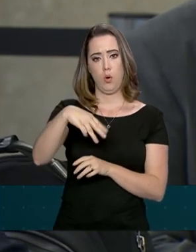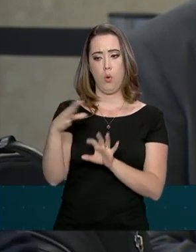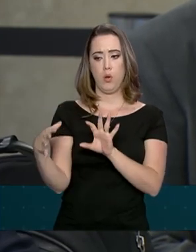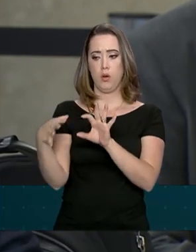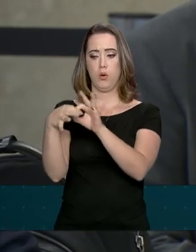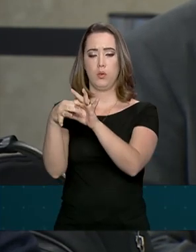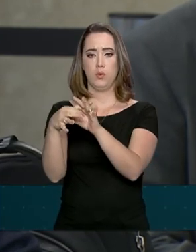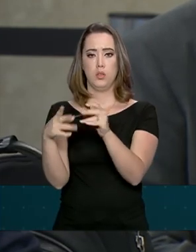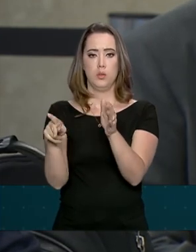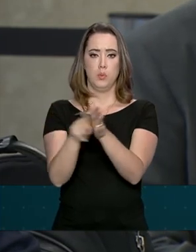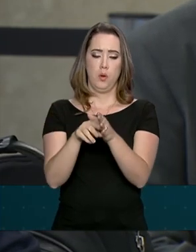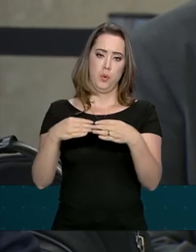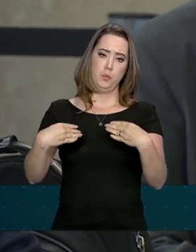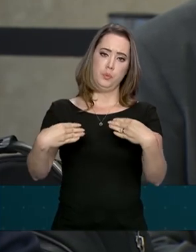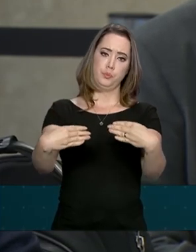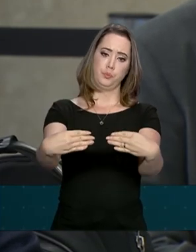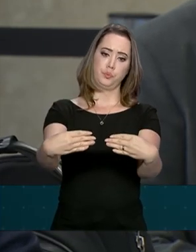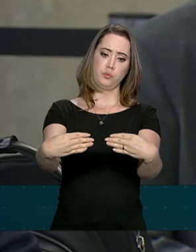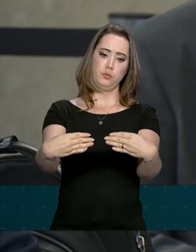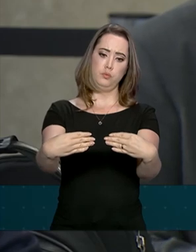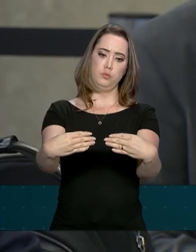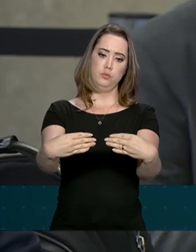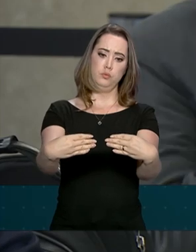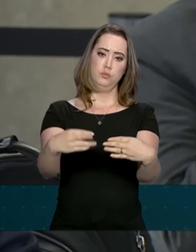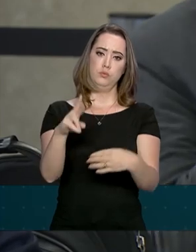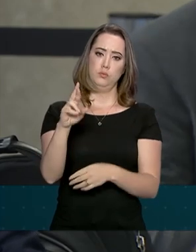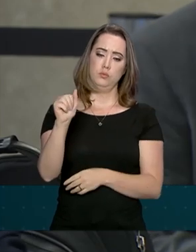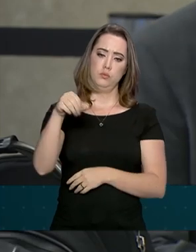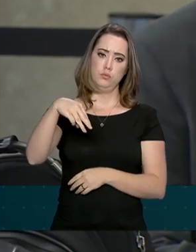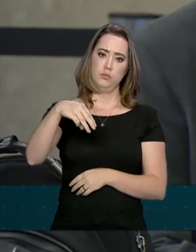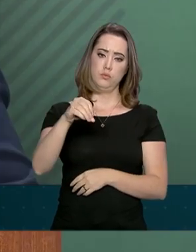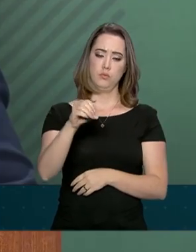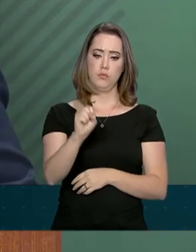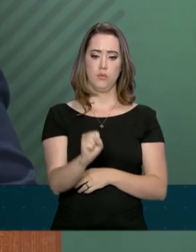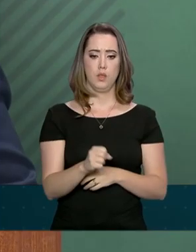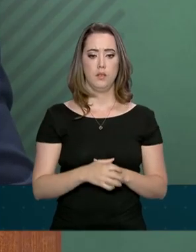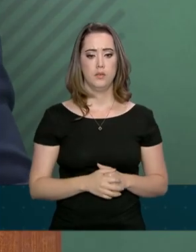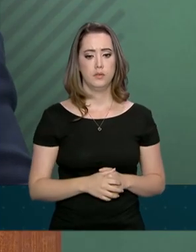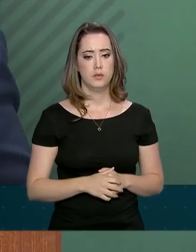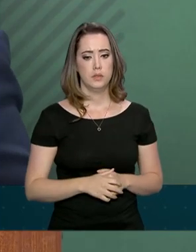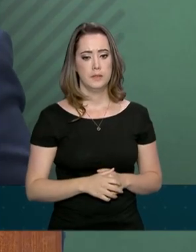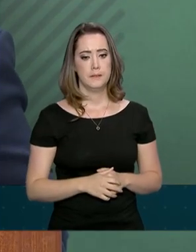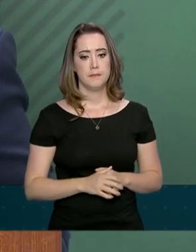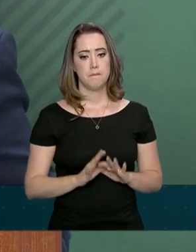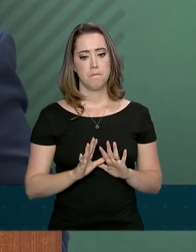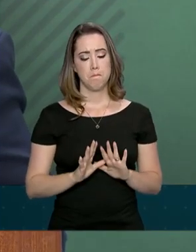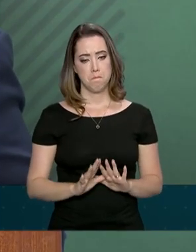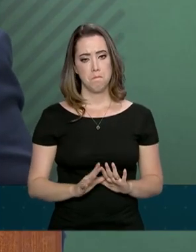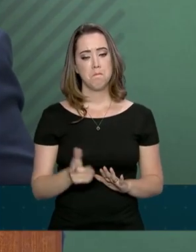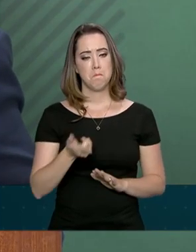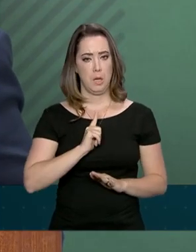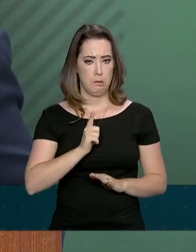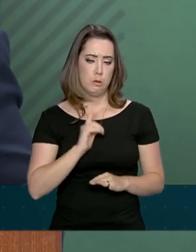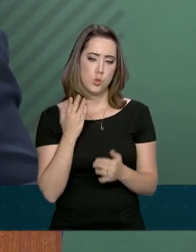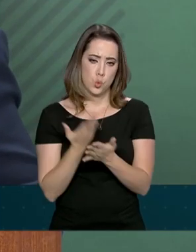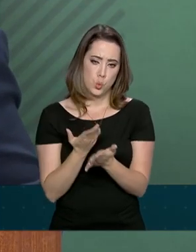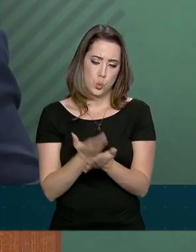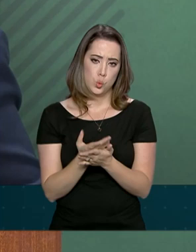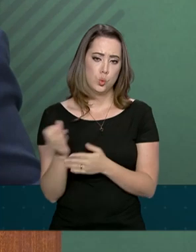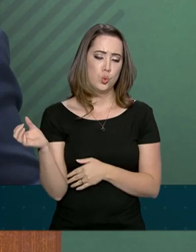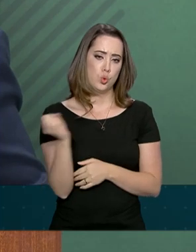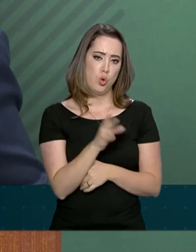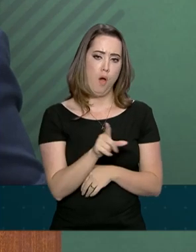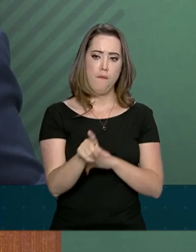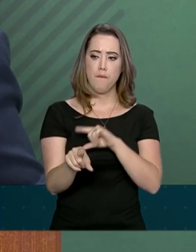vinculado ao ministro ambos estão sendo estudados novas novos